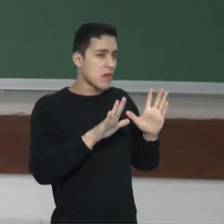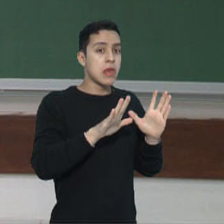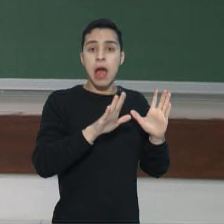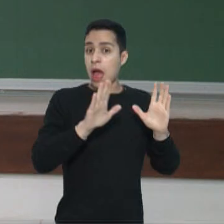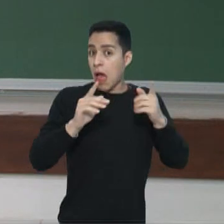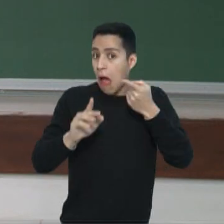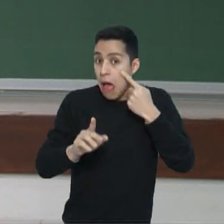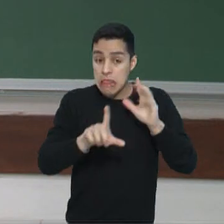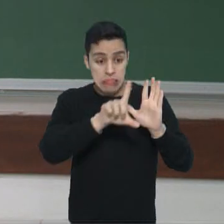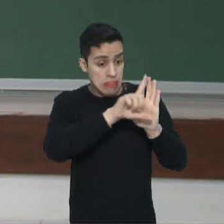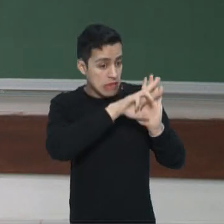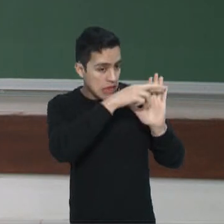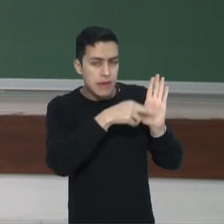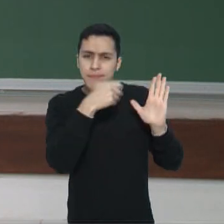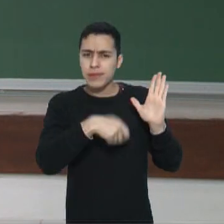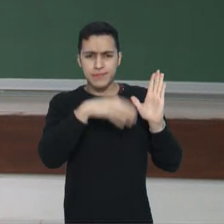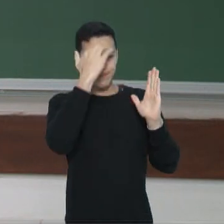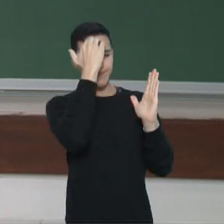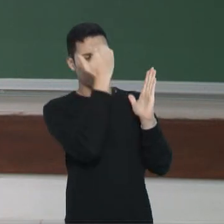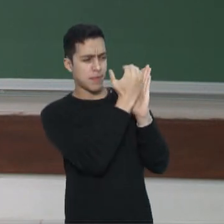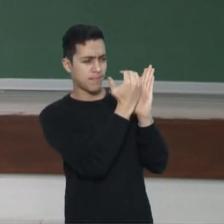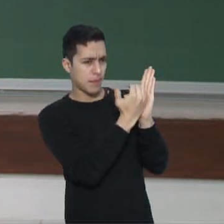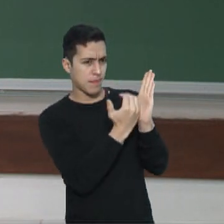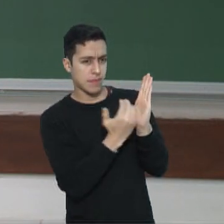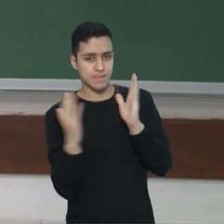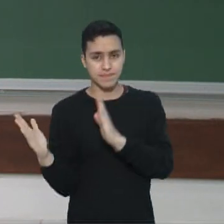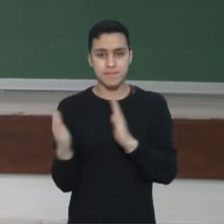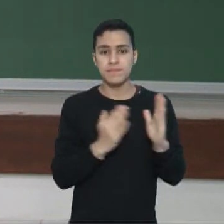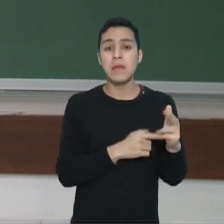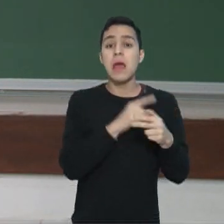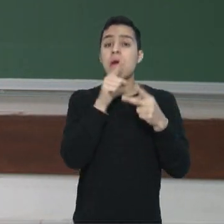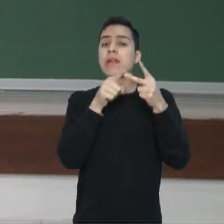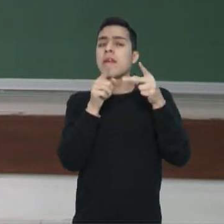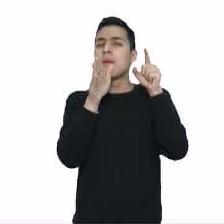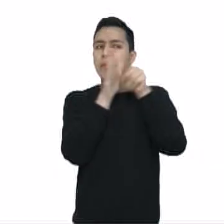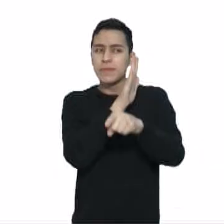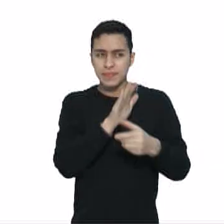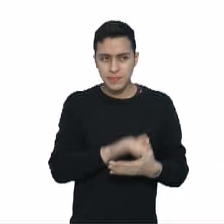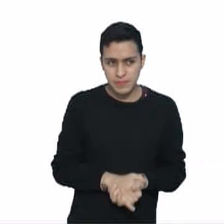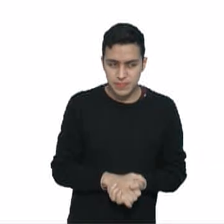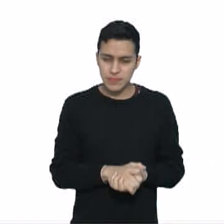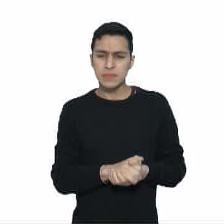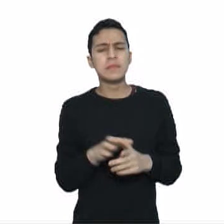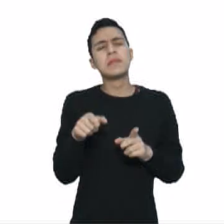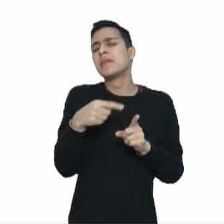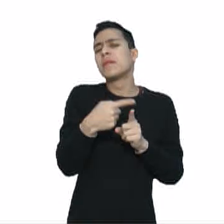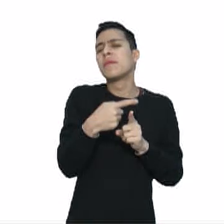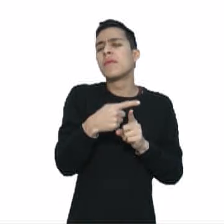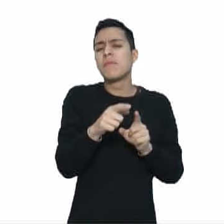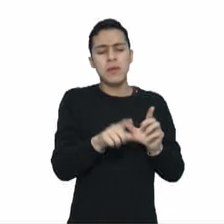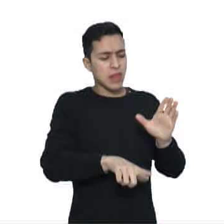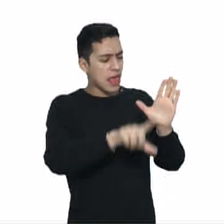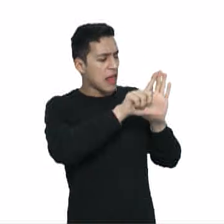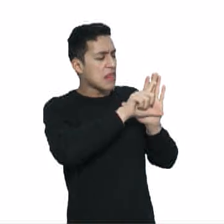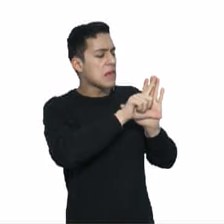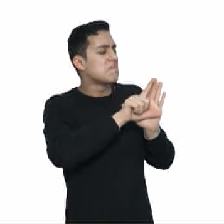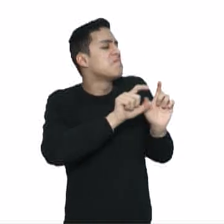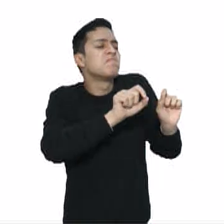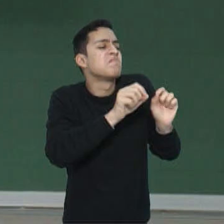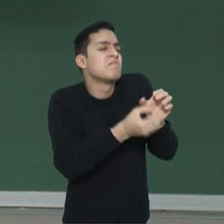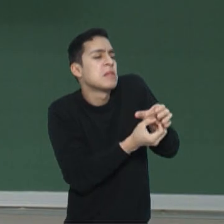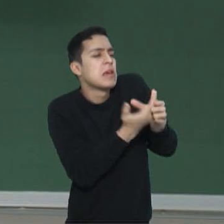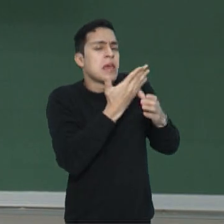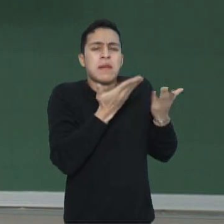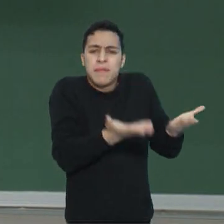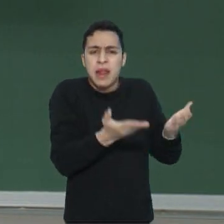leis devem ser cumpridas. Agora veja essa segunda pergunta. Por que as leis são criadas?